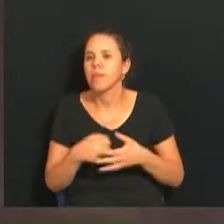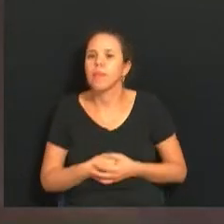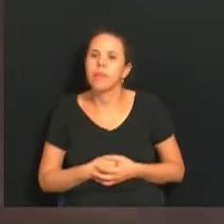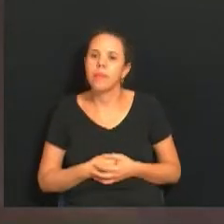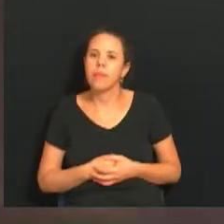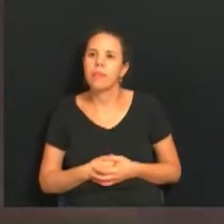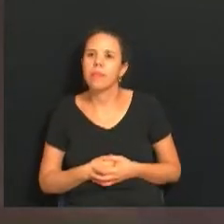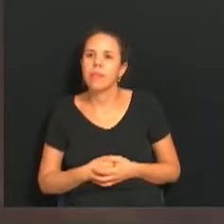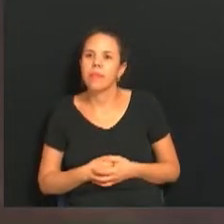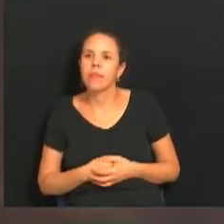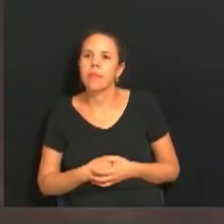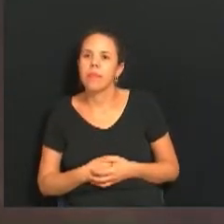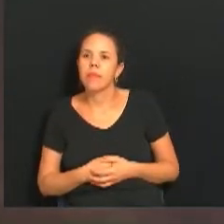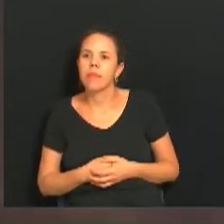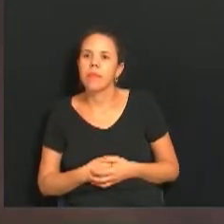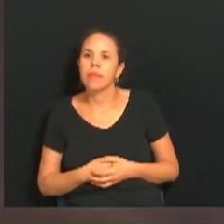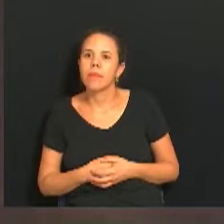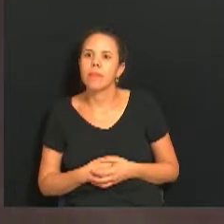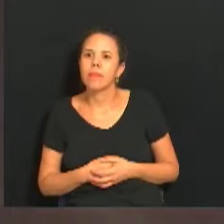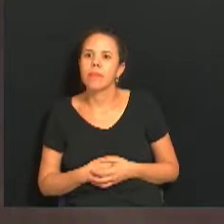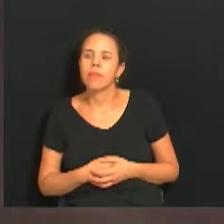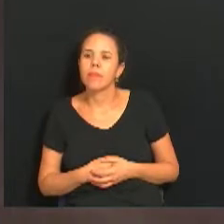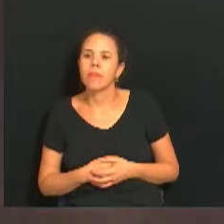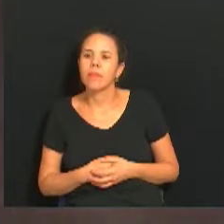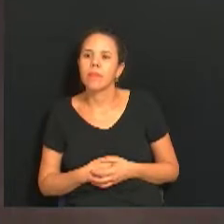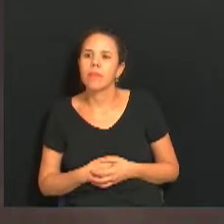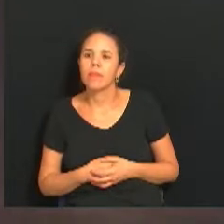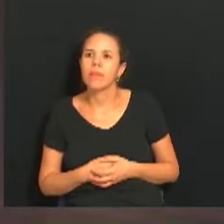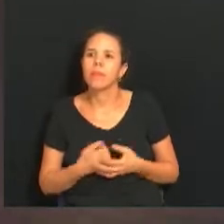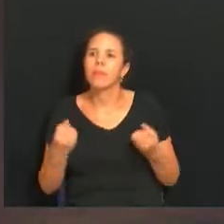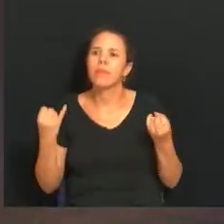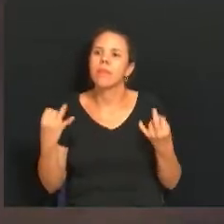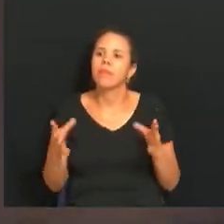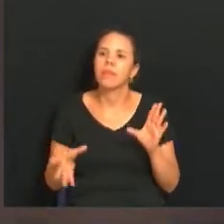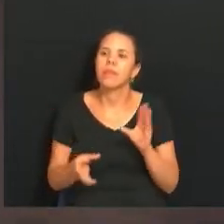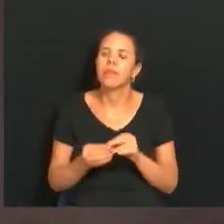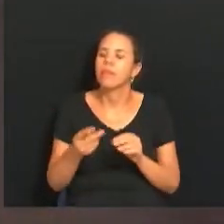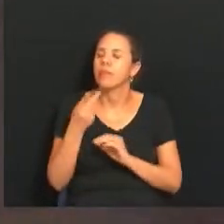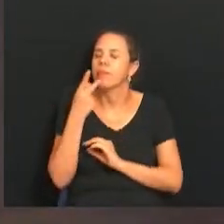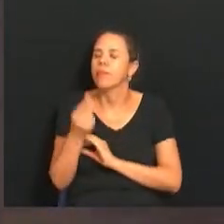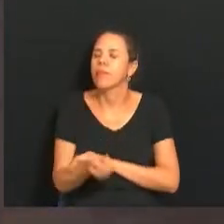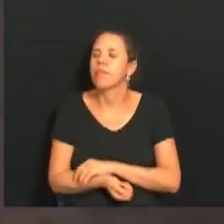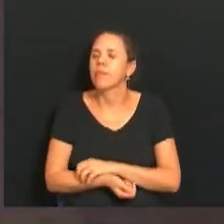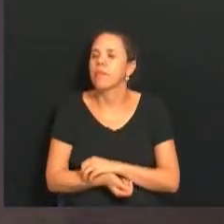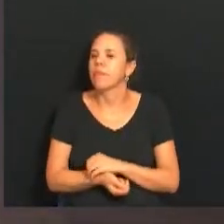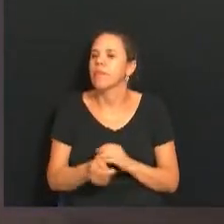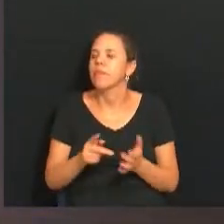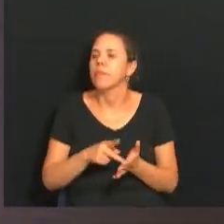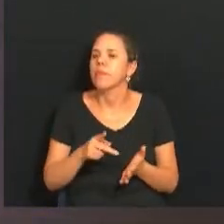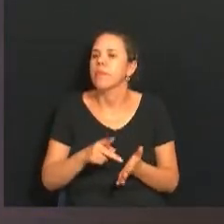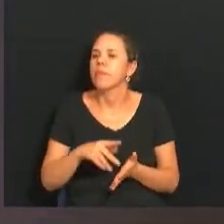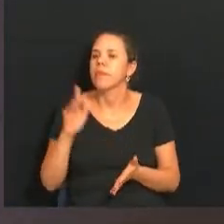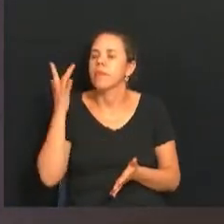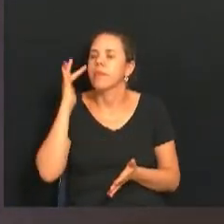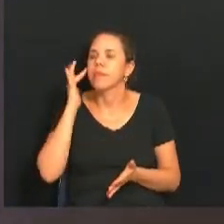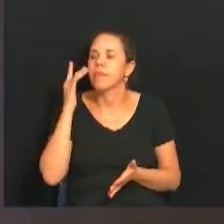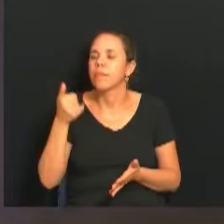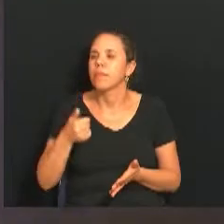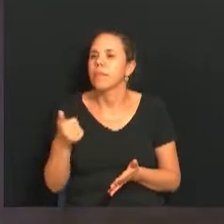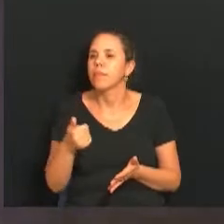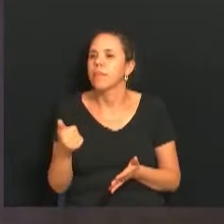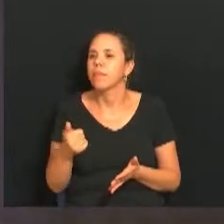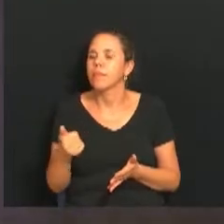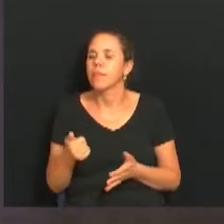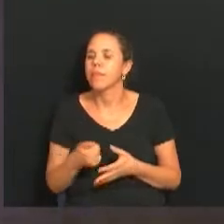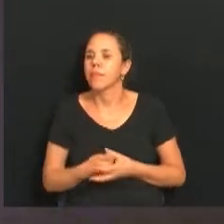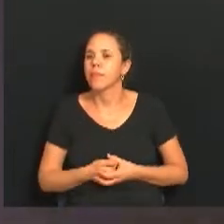Fale, por favor, um pouco mais sobre isso, Paraná. Aqui, na verdade, assim, eu acho... Primeiro,